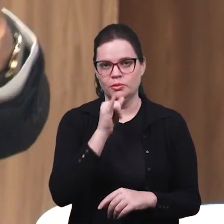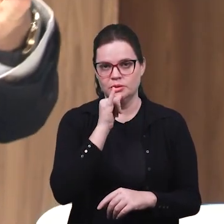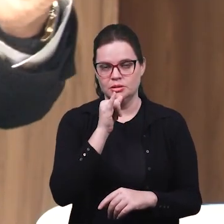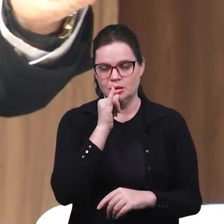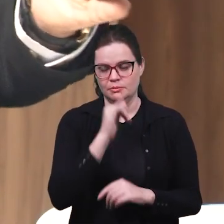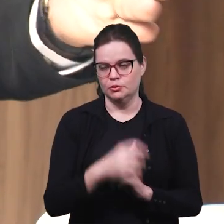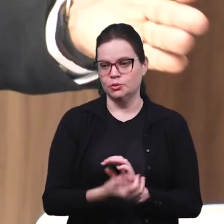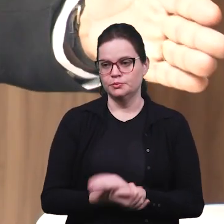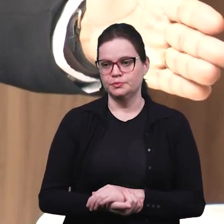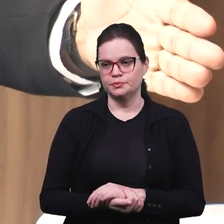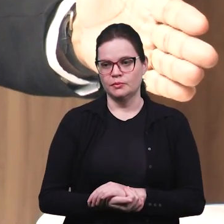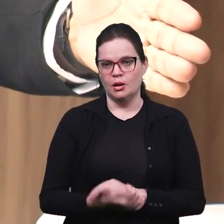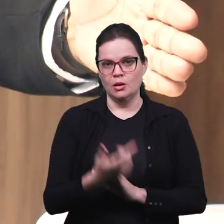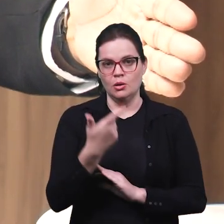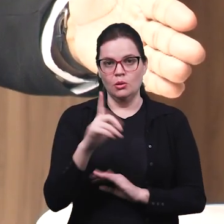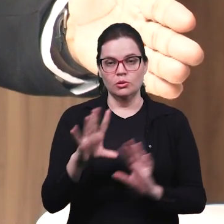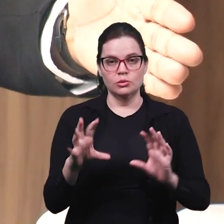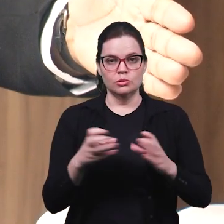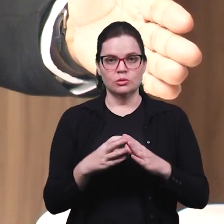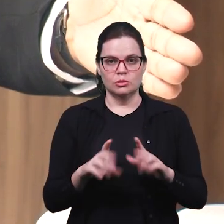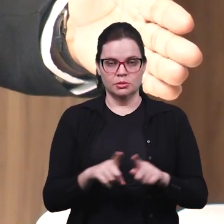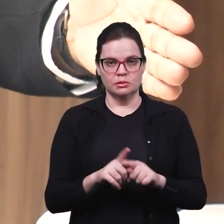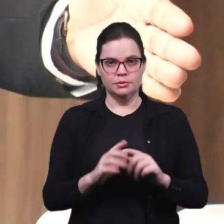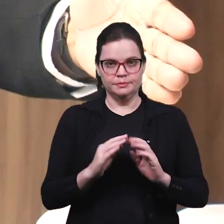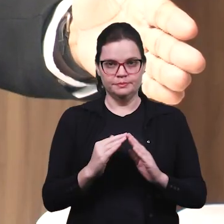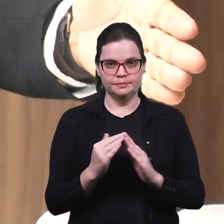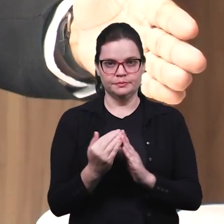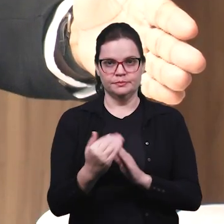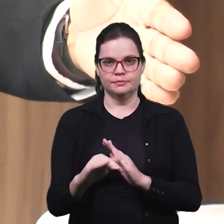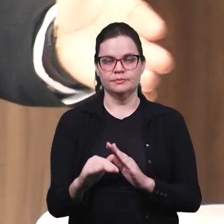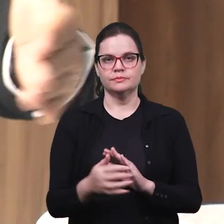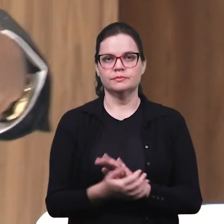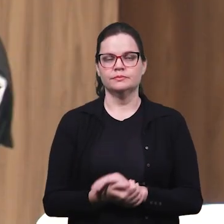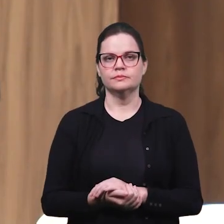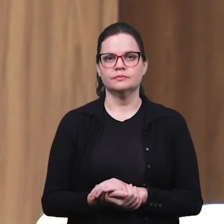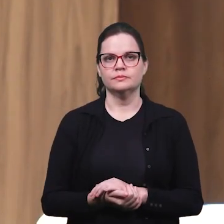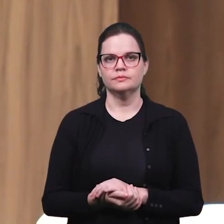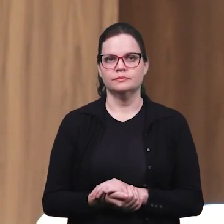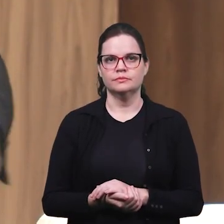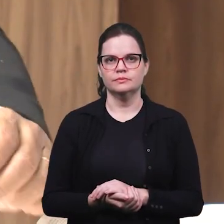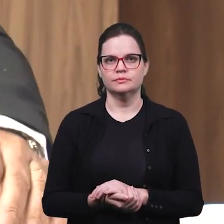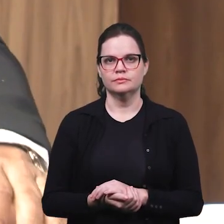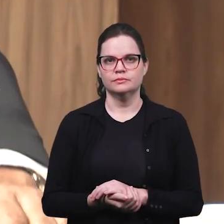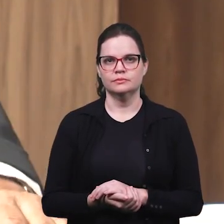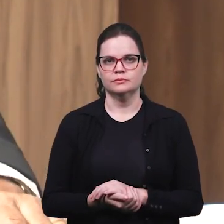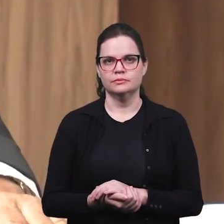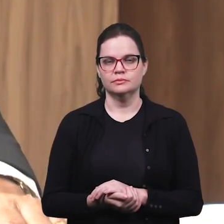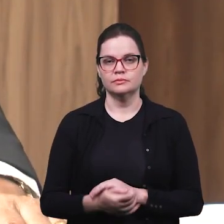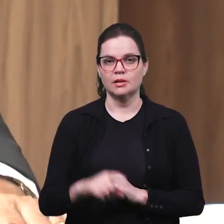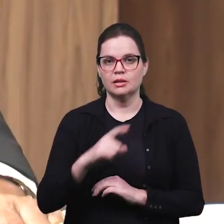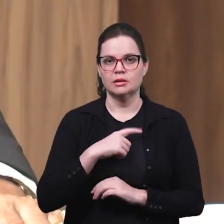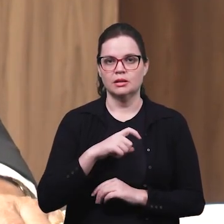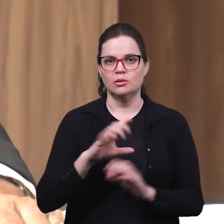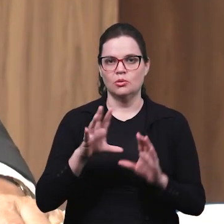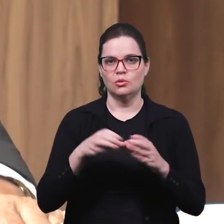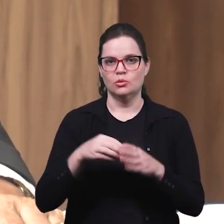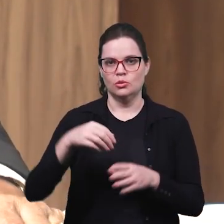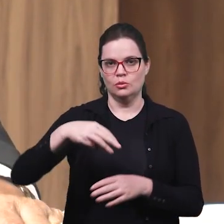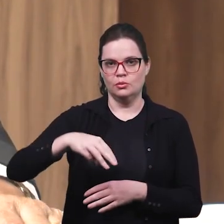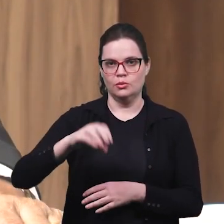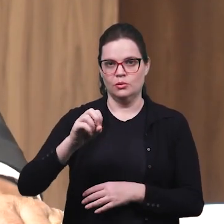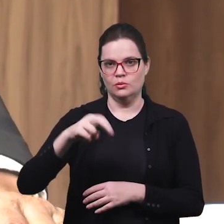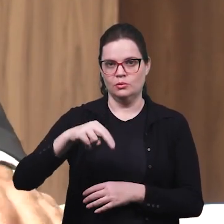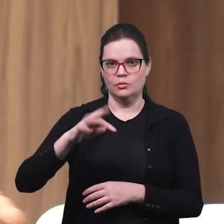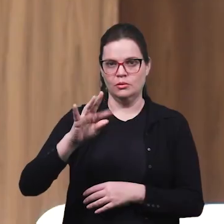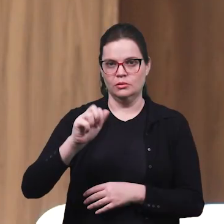uns divergentes até com questão positiva, por exemplo, você vai ver os montanos, né? De Montano,